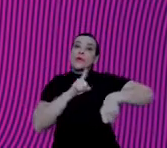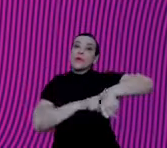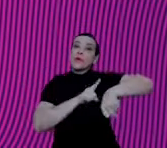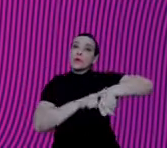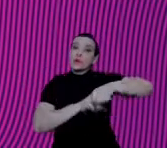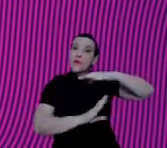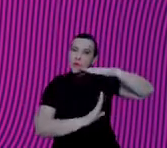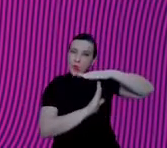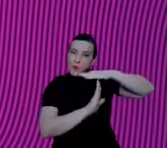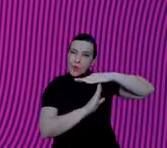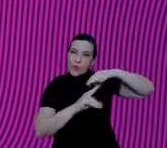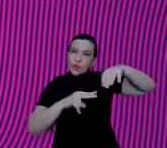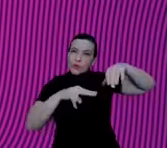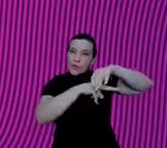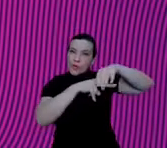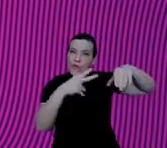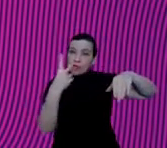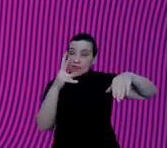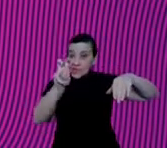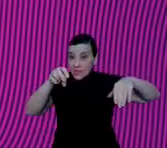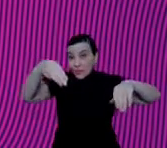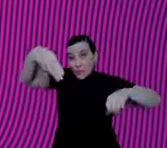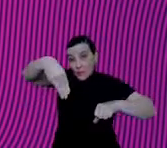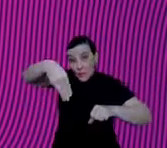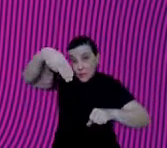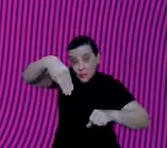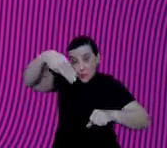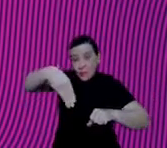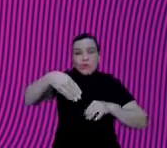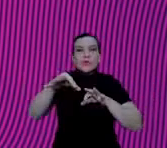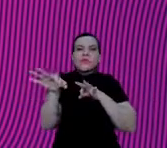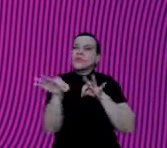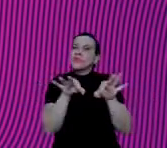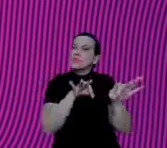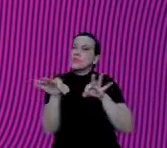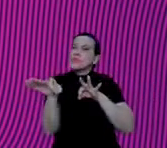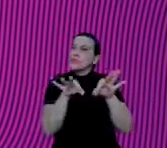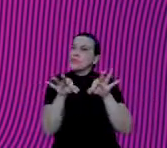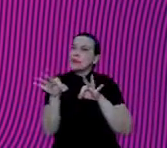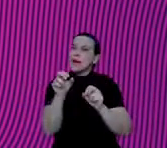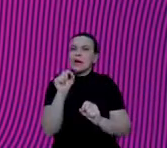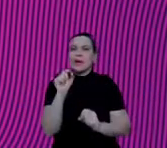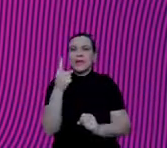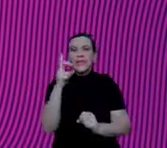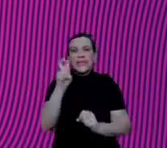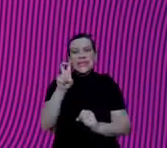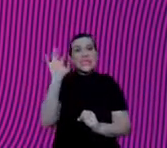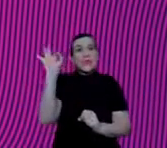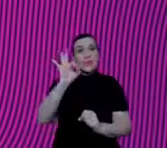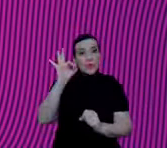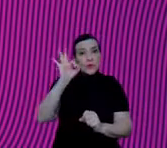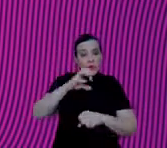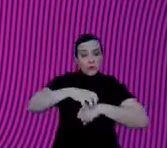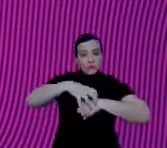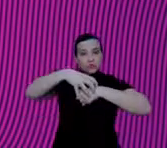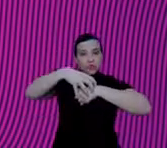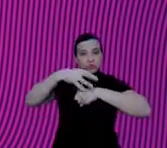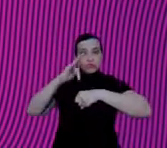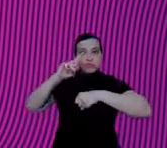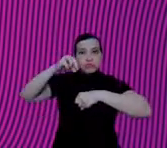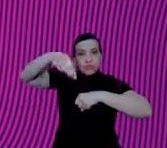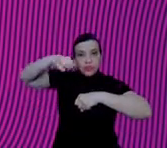25 minutos, a gente faz numa média 15% de trombólise e 6% de